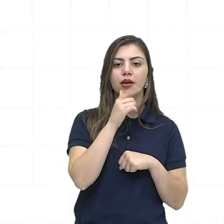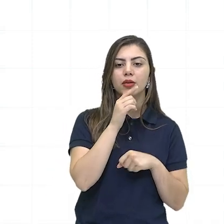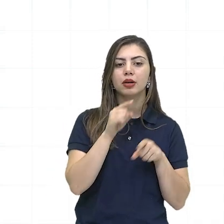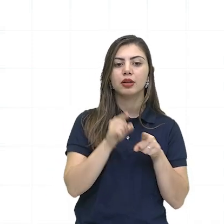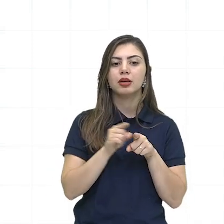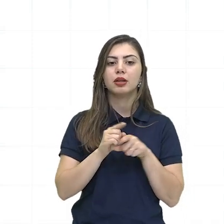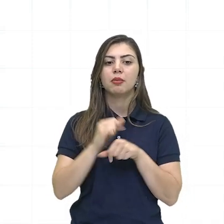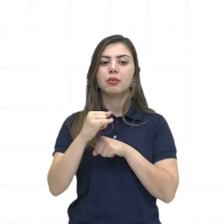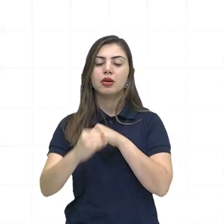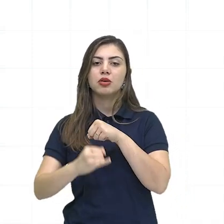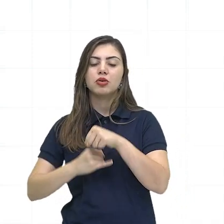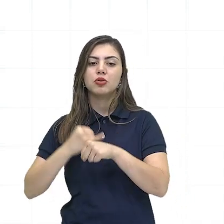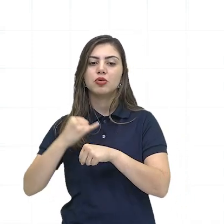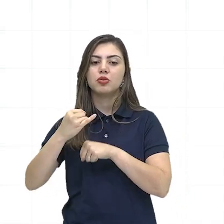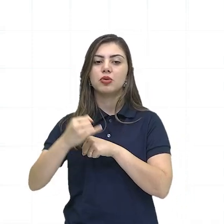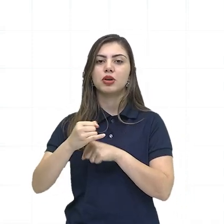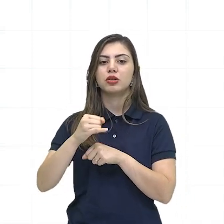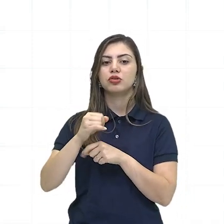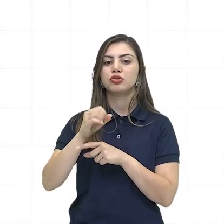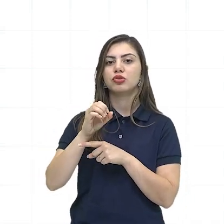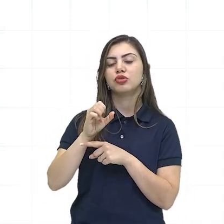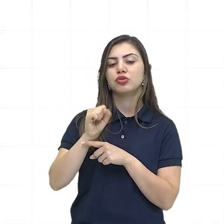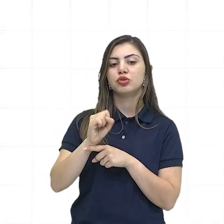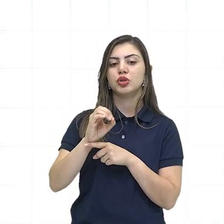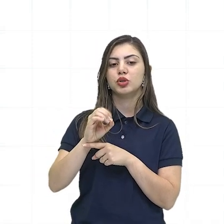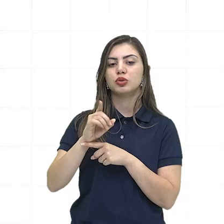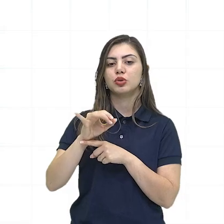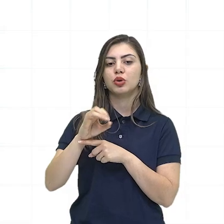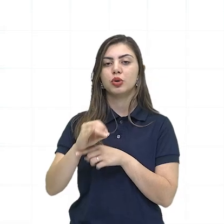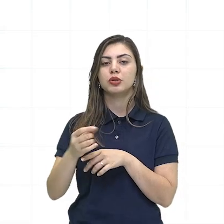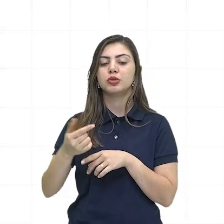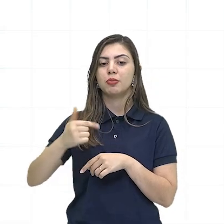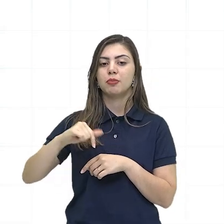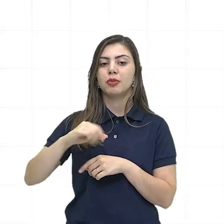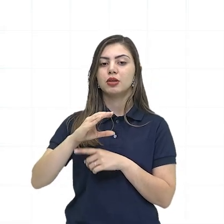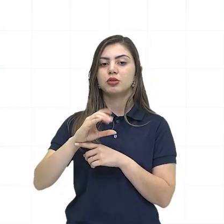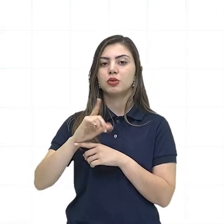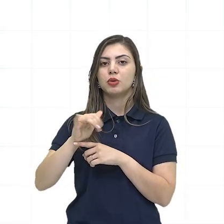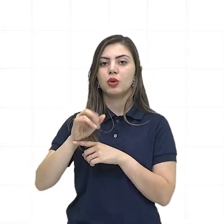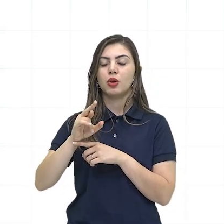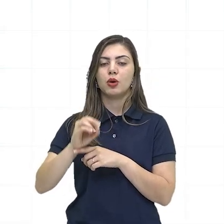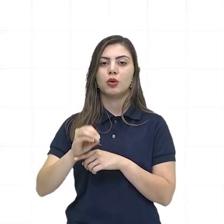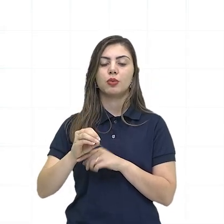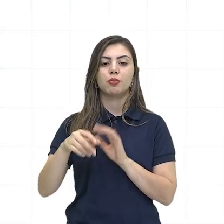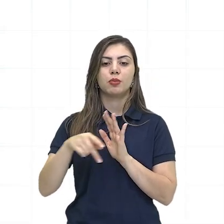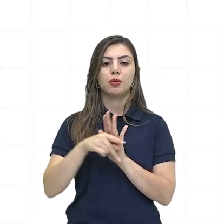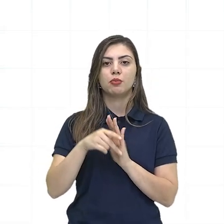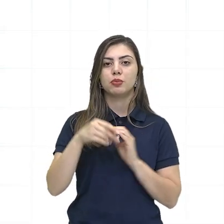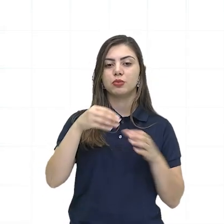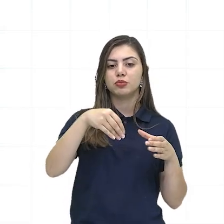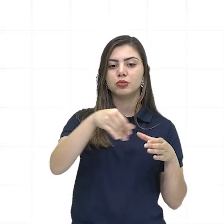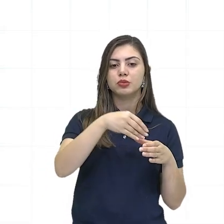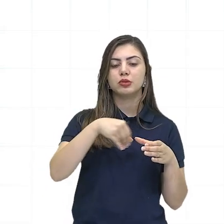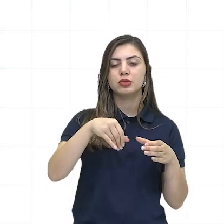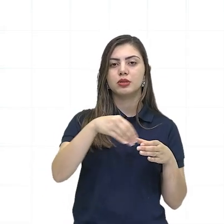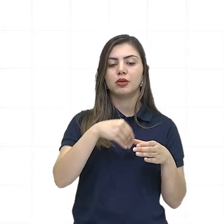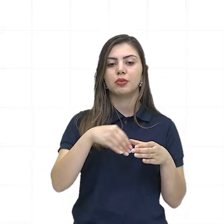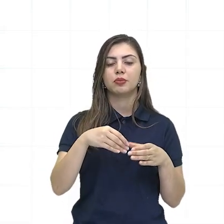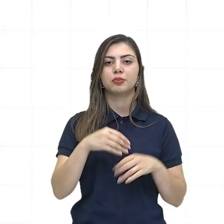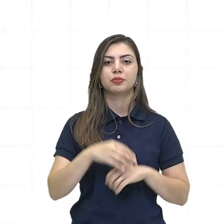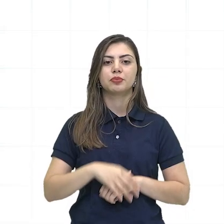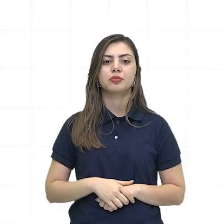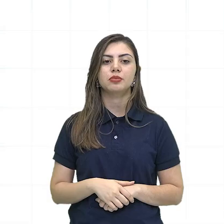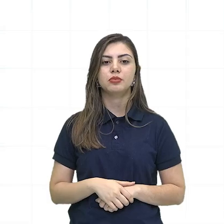de sódio e cloro do sal, né? Isso é um processo conhecido como dissolução. Temos também